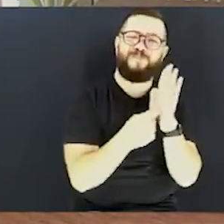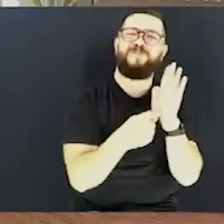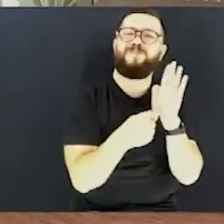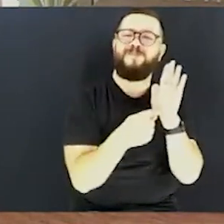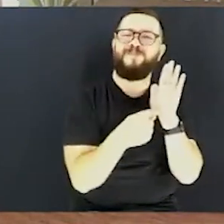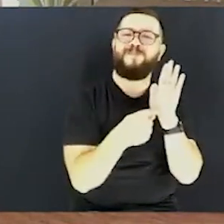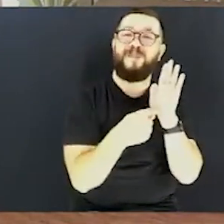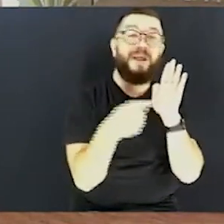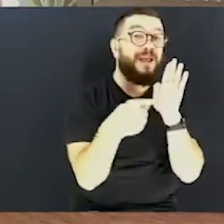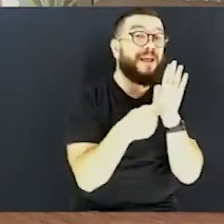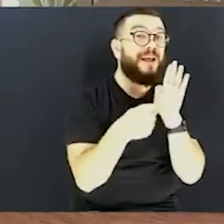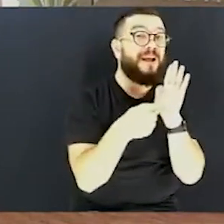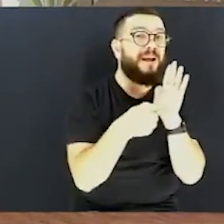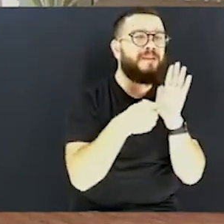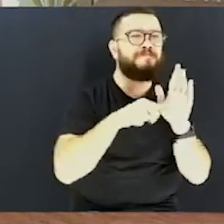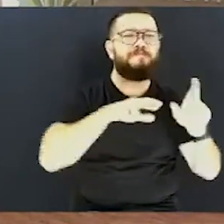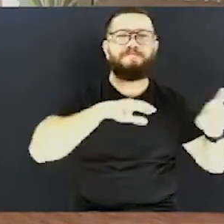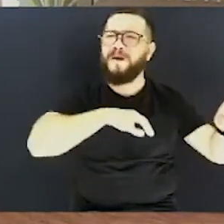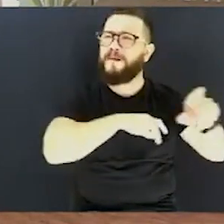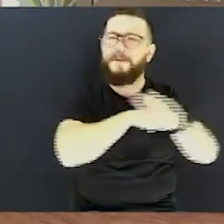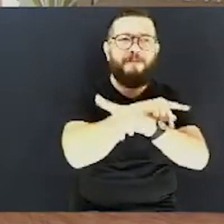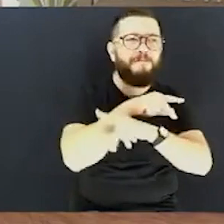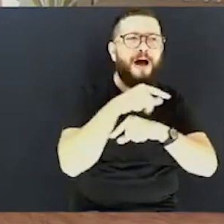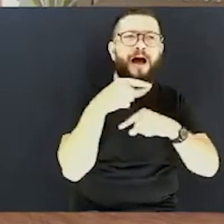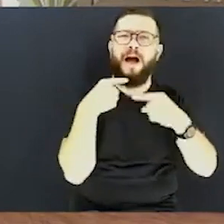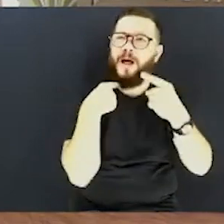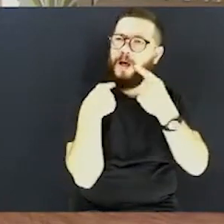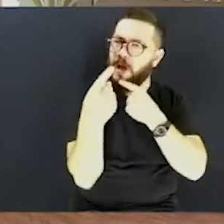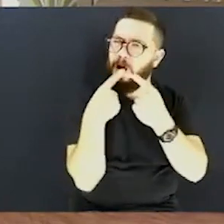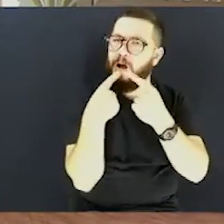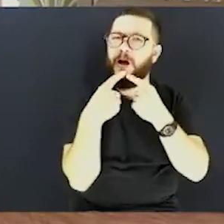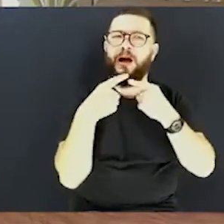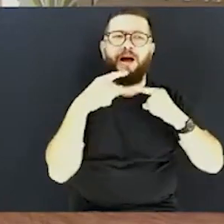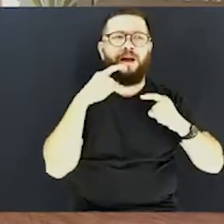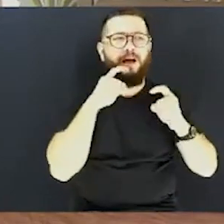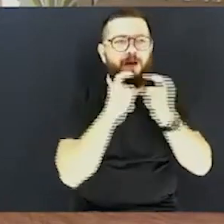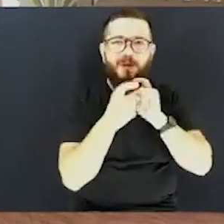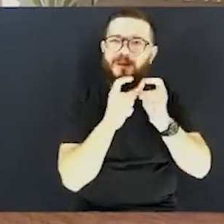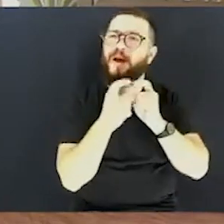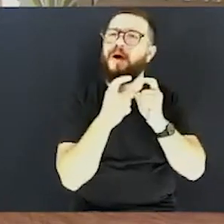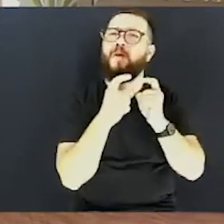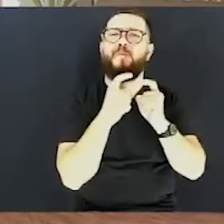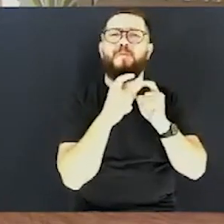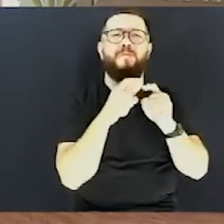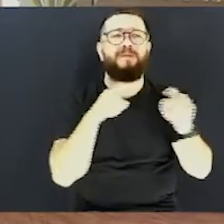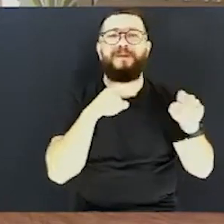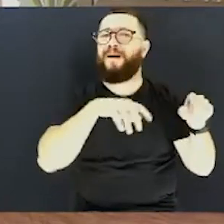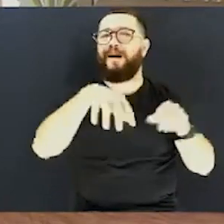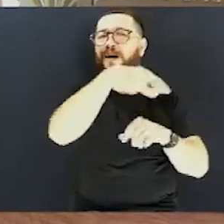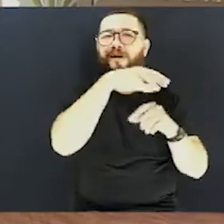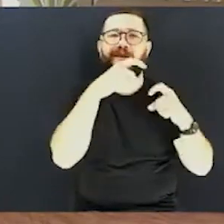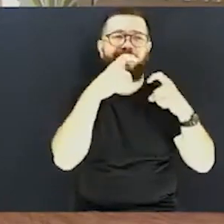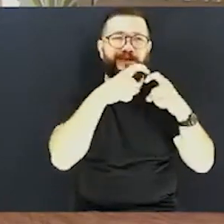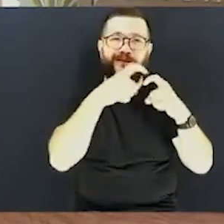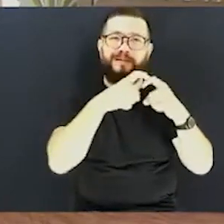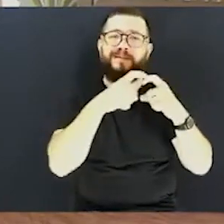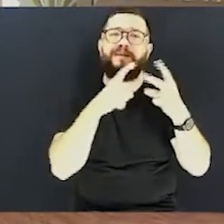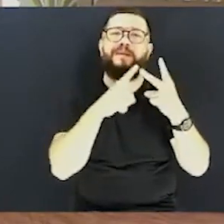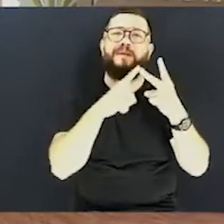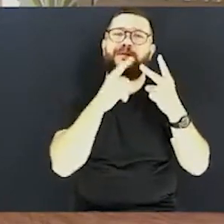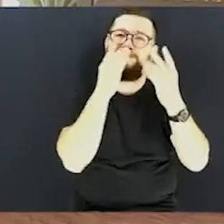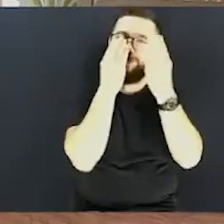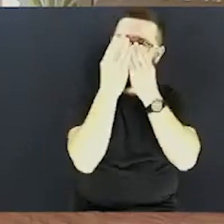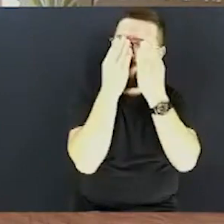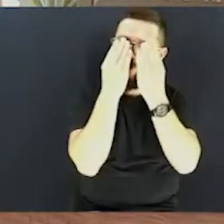com amplos debates e diálogos com profissionais especializados da área da medicina, da psicologia, vereador